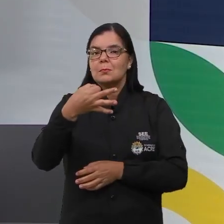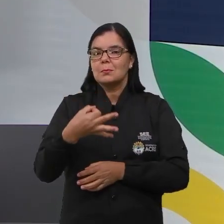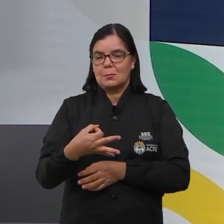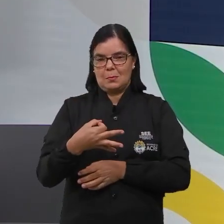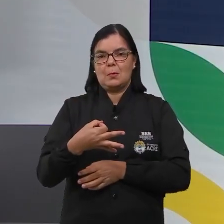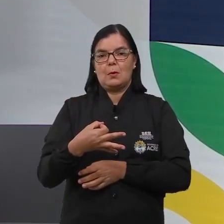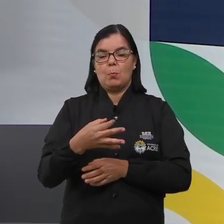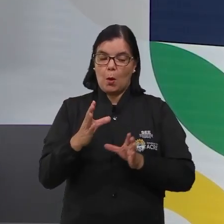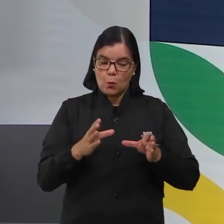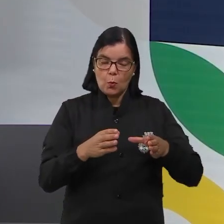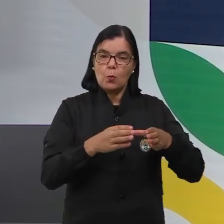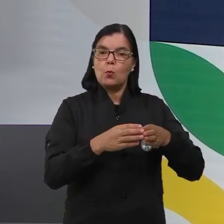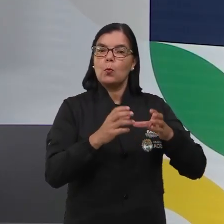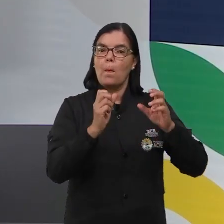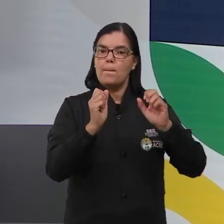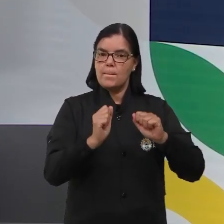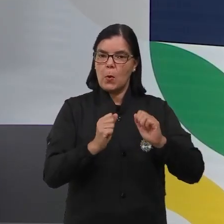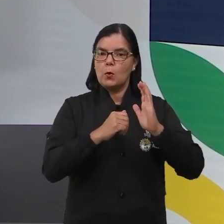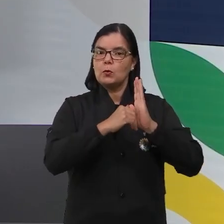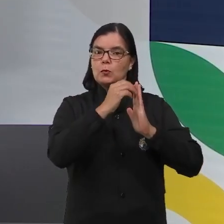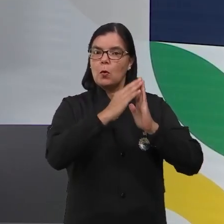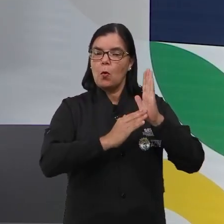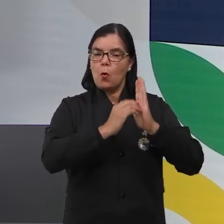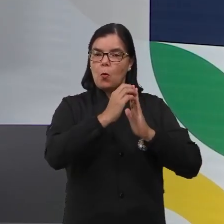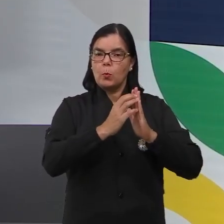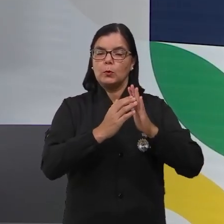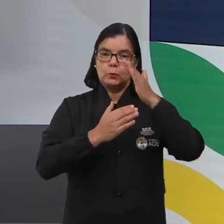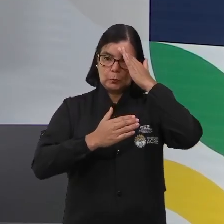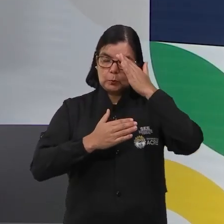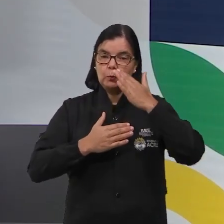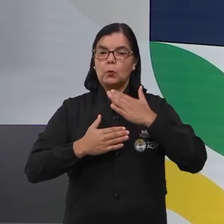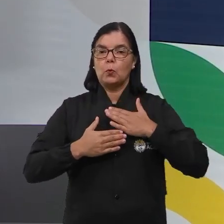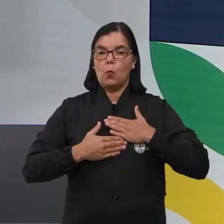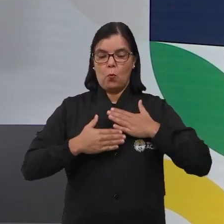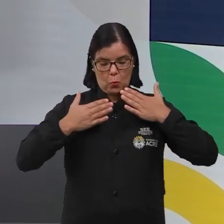que a tribo possa estar vestida,